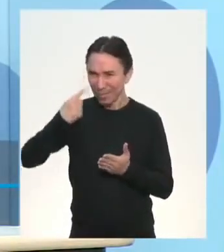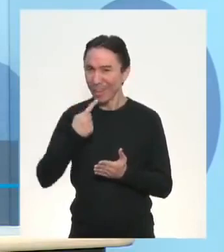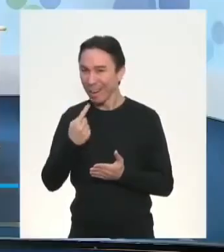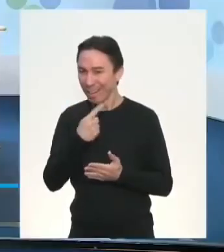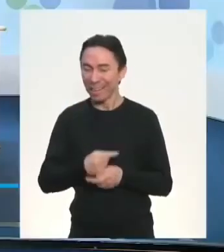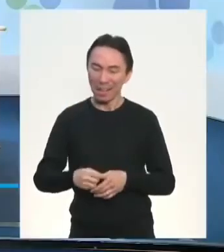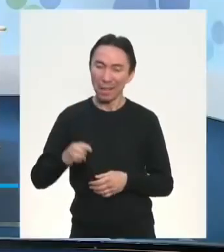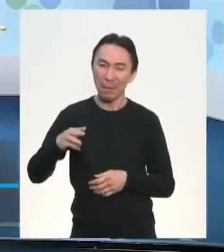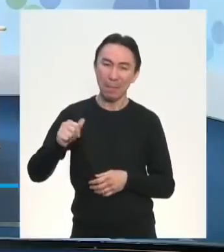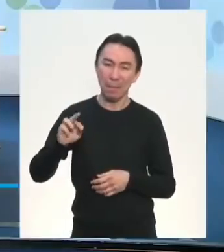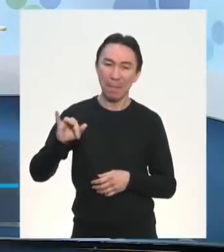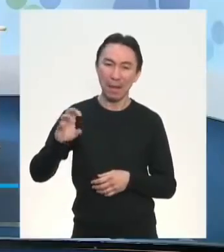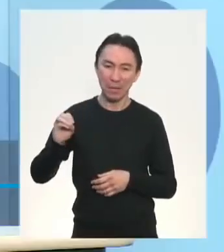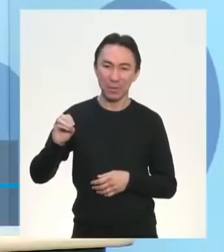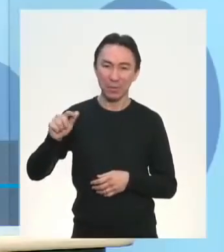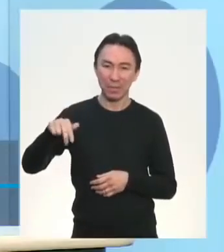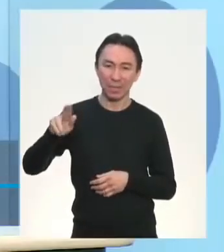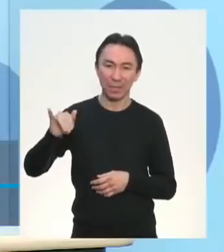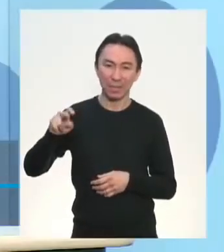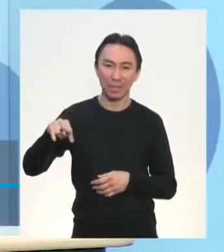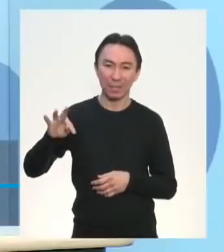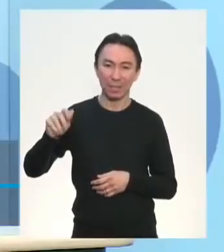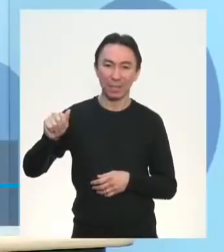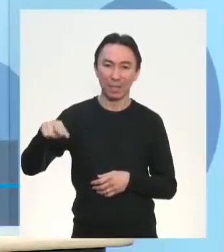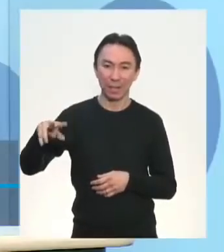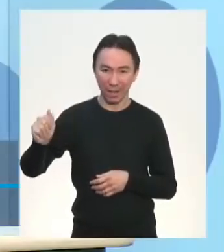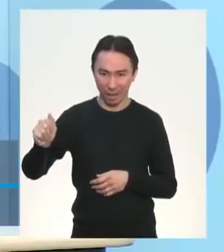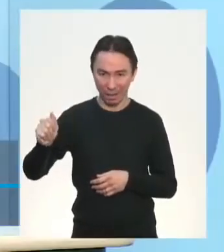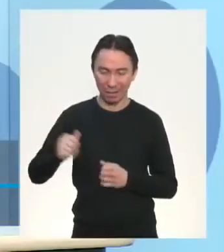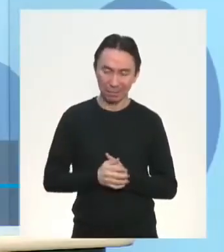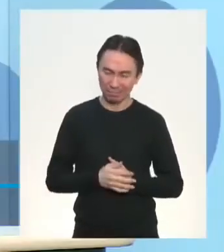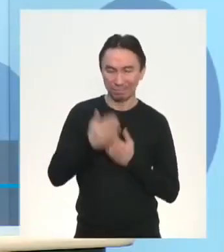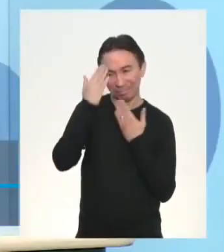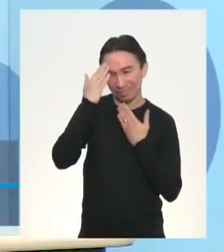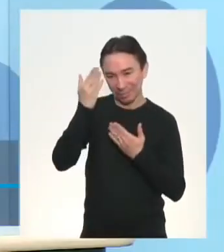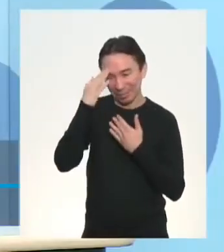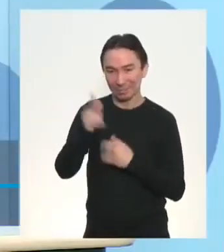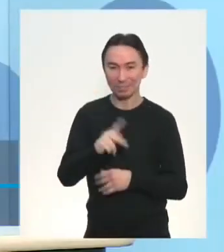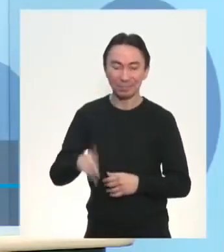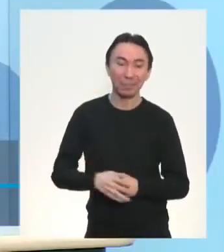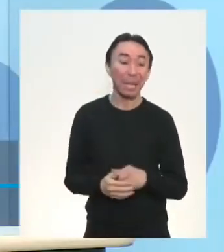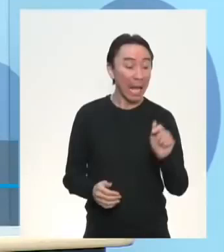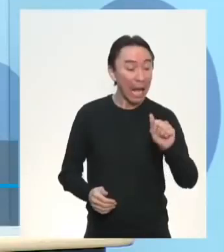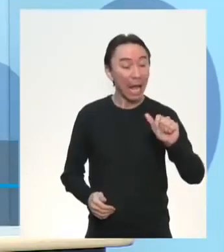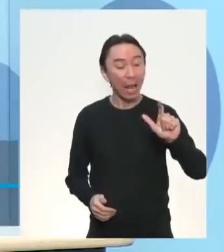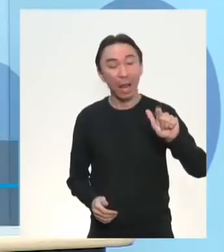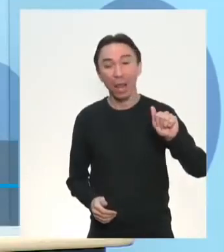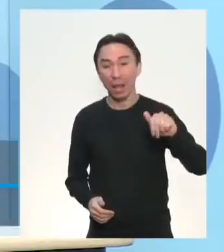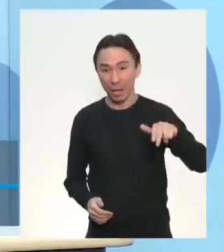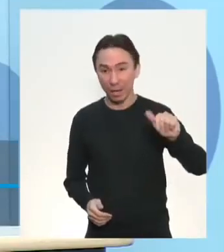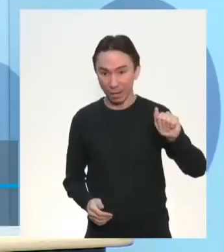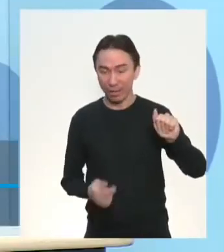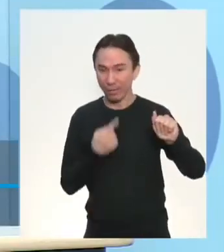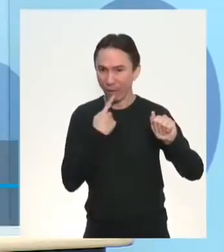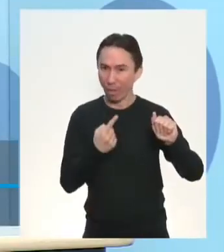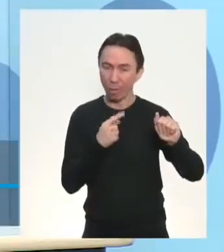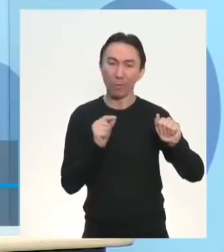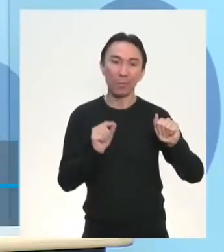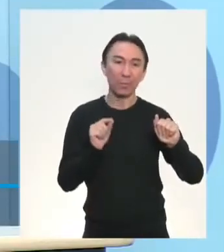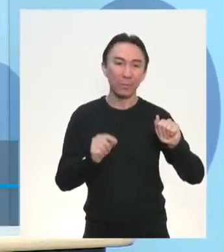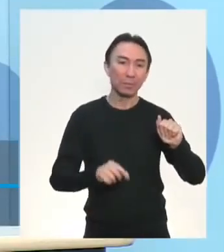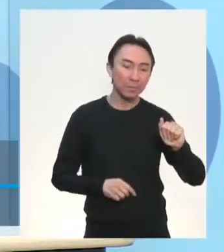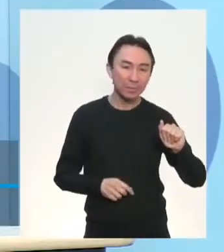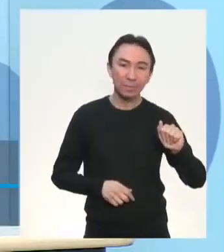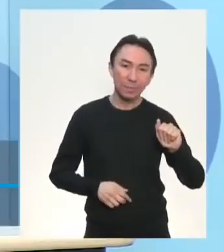nuances de cor, tá? Obrigada, Pro. Agora aqui, vamos lá. A Alana, da Pro Rosilda, disse